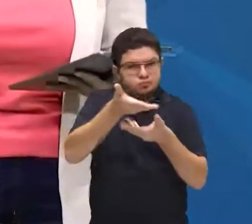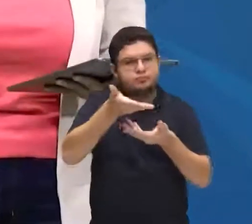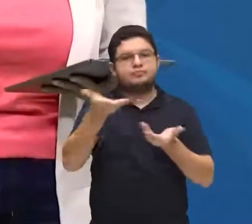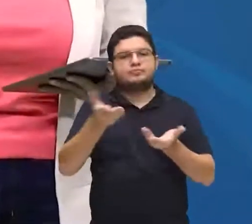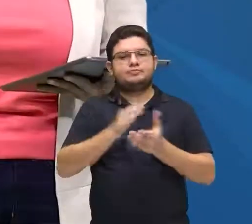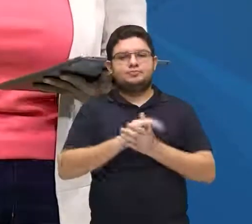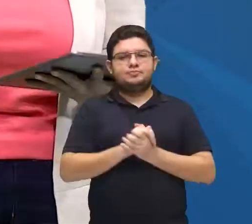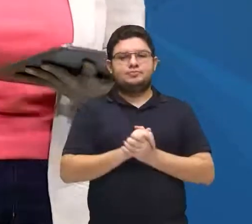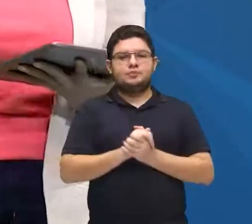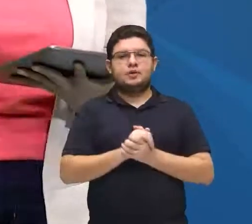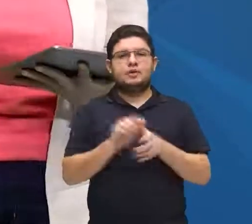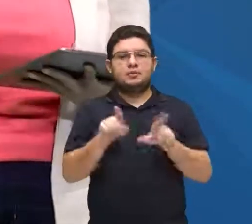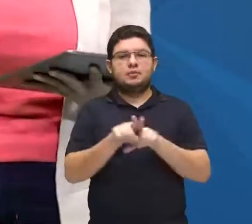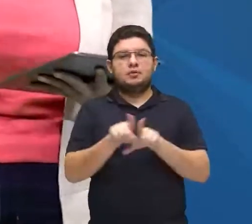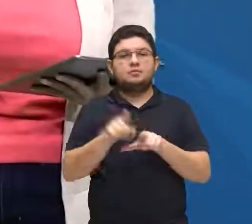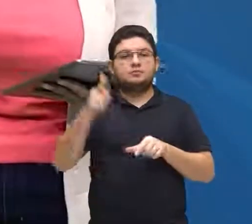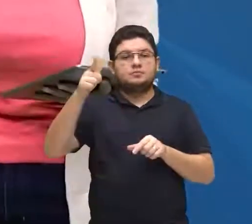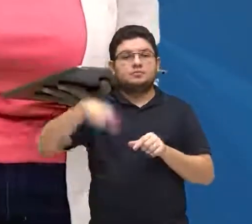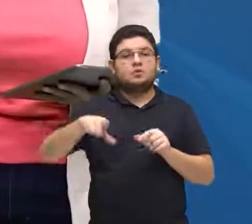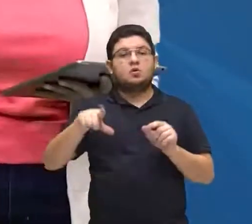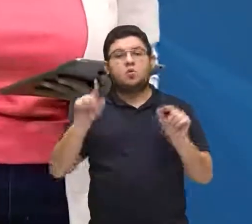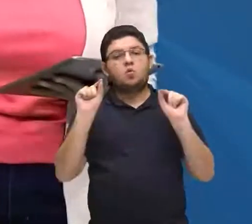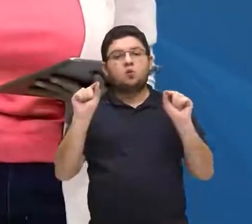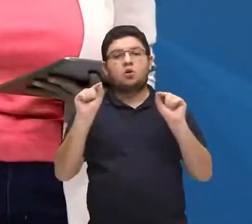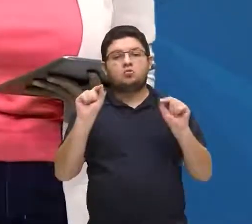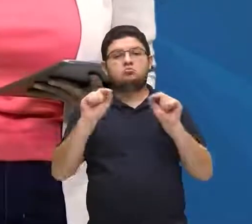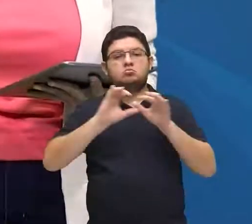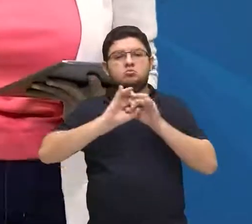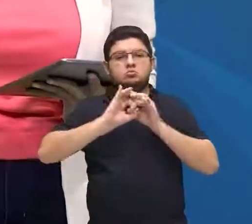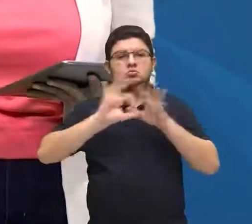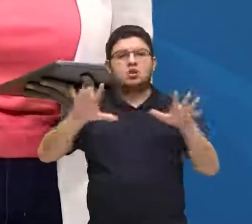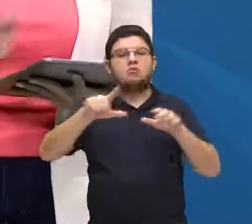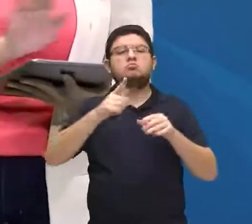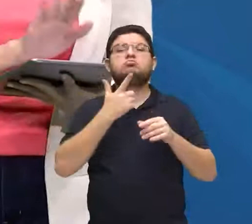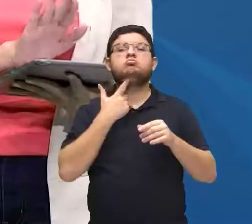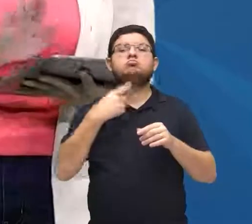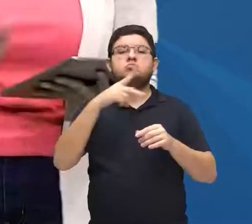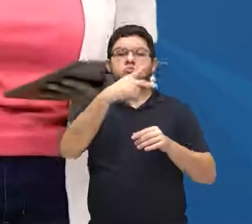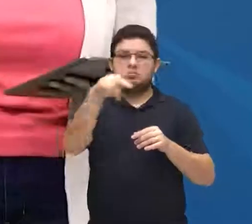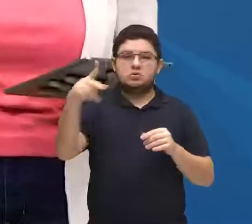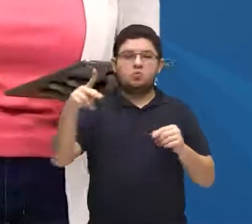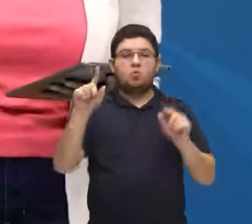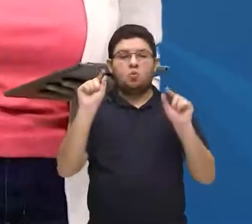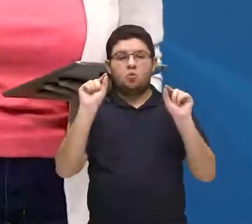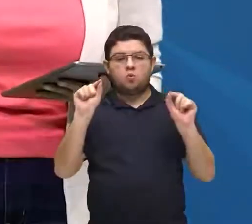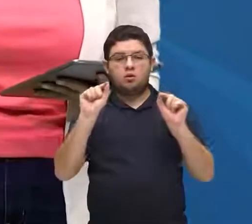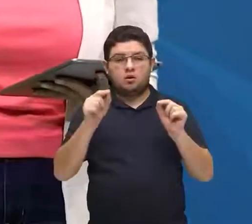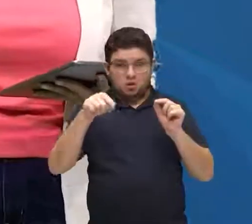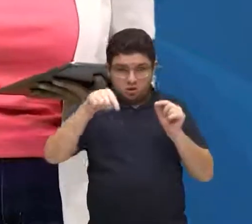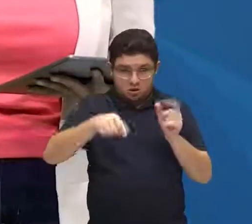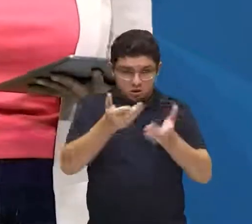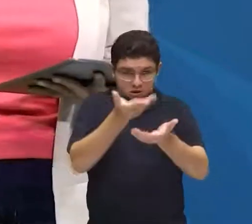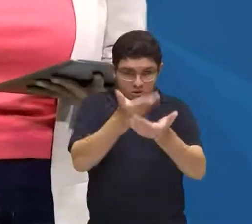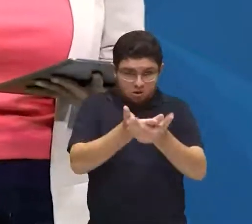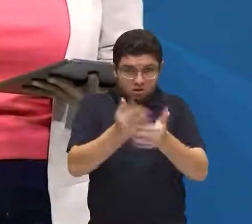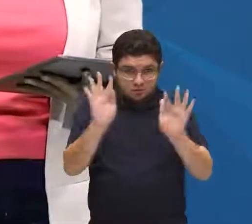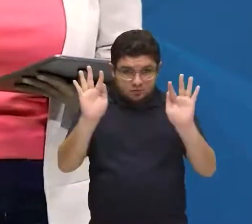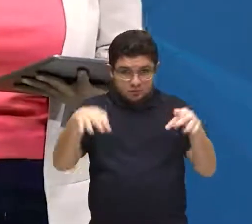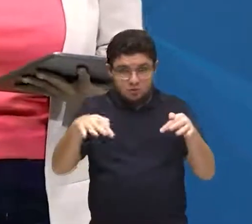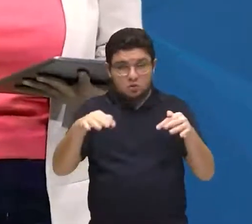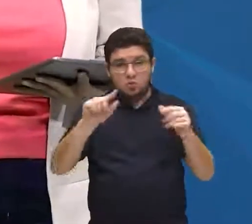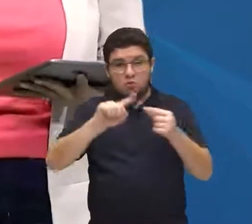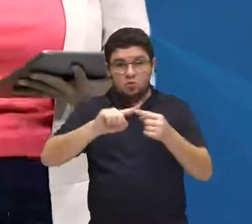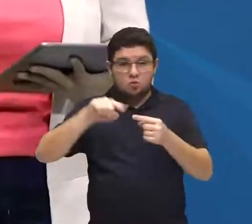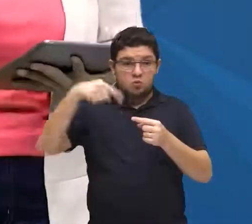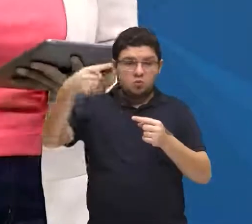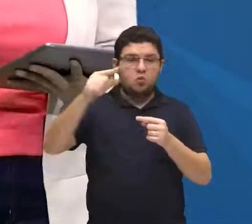E outra coisa que aí vocês fiquem à vontade para fazer depois que essa aula terminar, que é